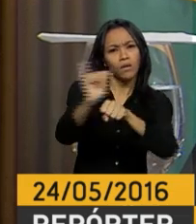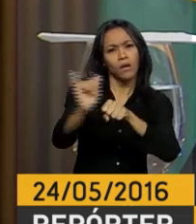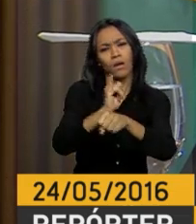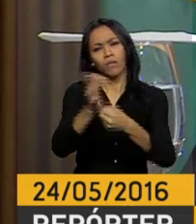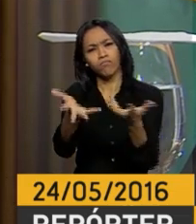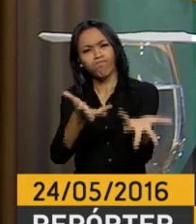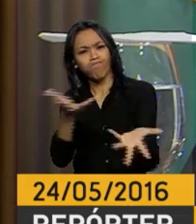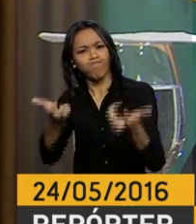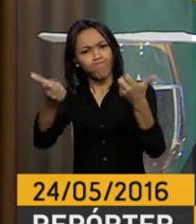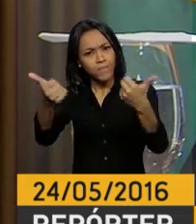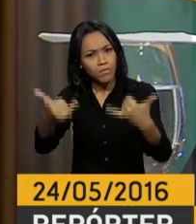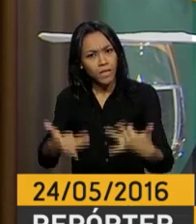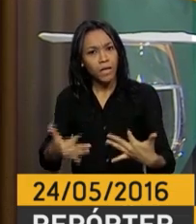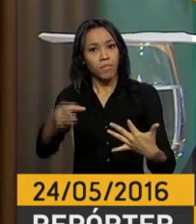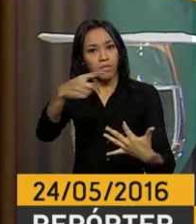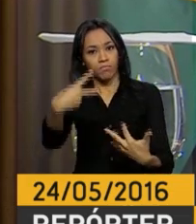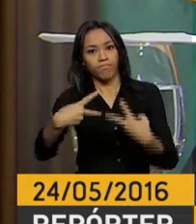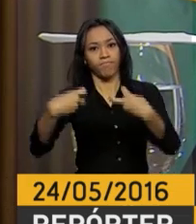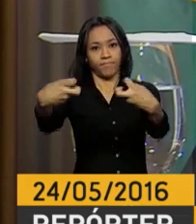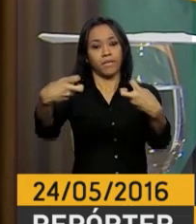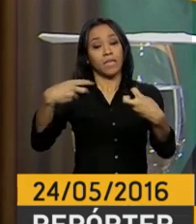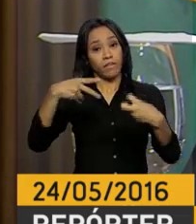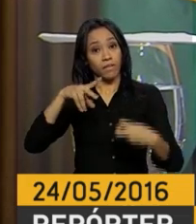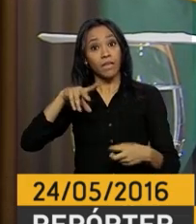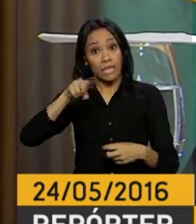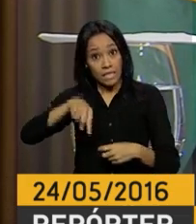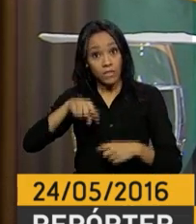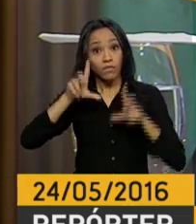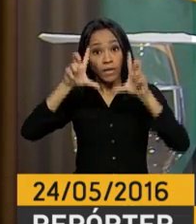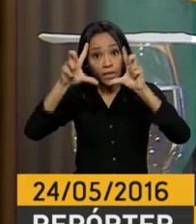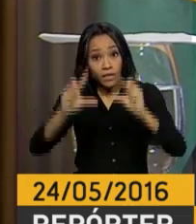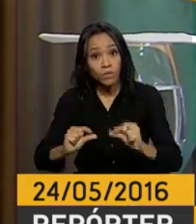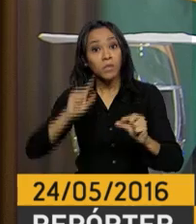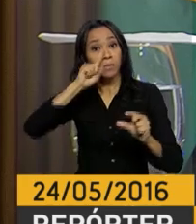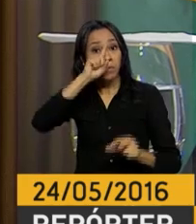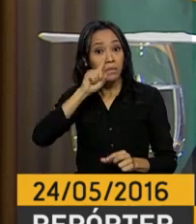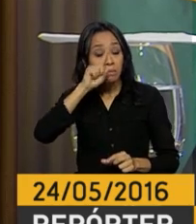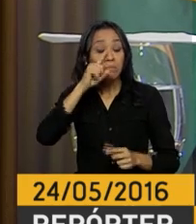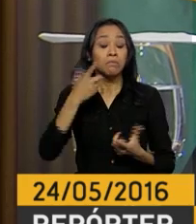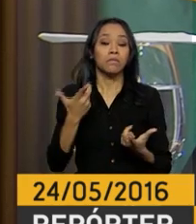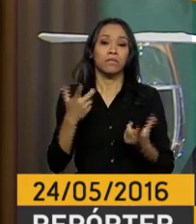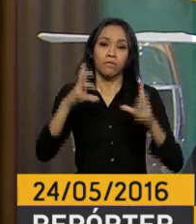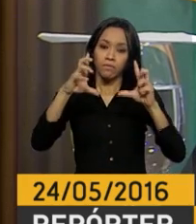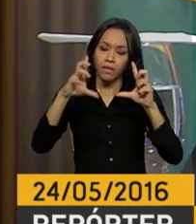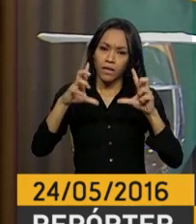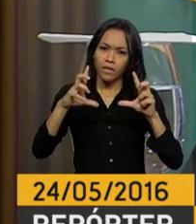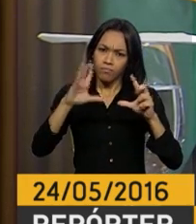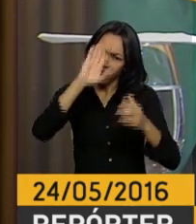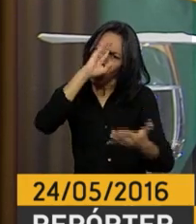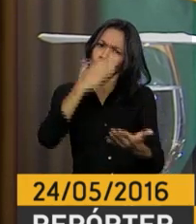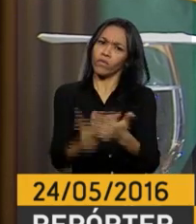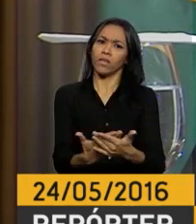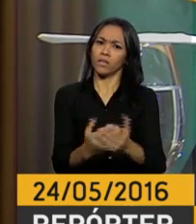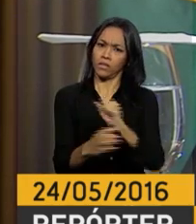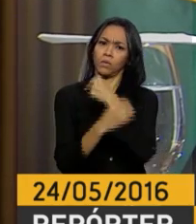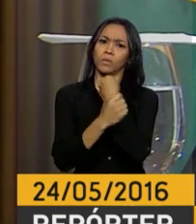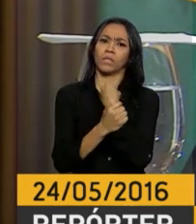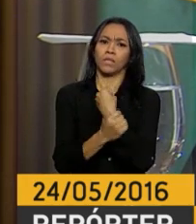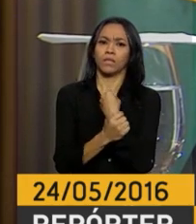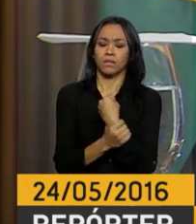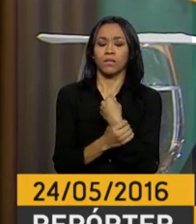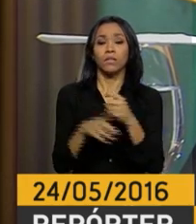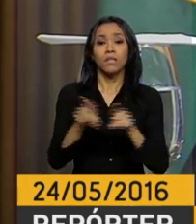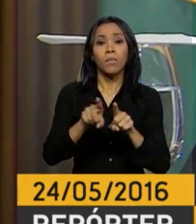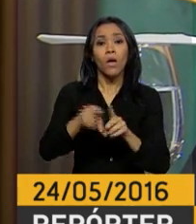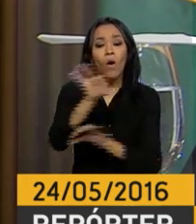verdade, vão permitir reduzir o risco país, dar mais confiança e, assim, abrir espaço até para a redução